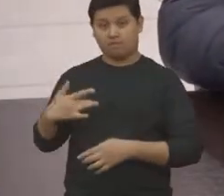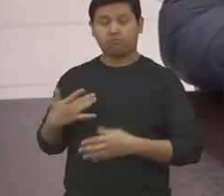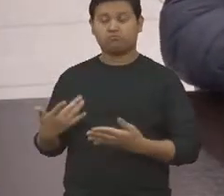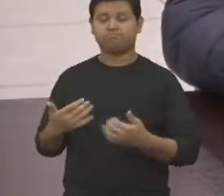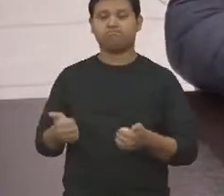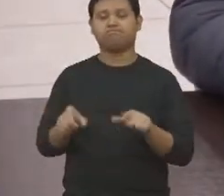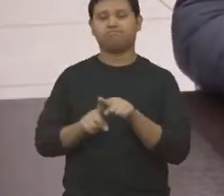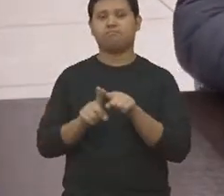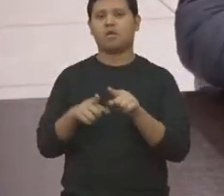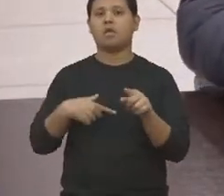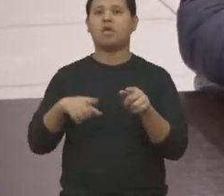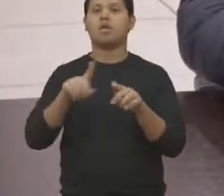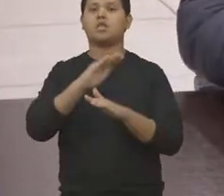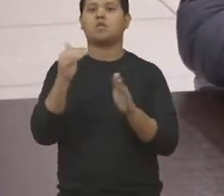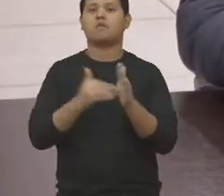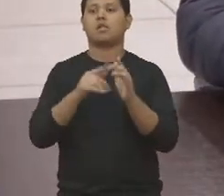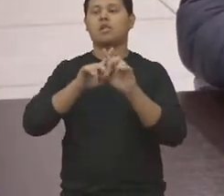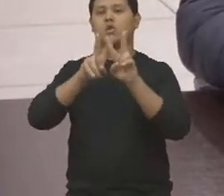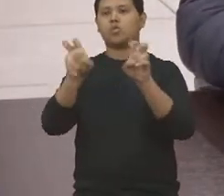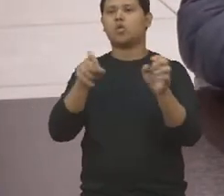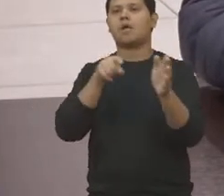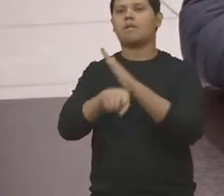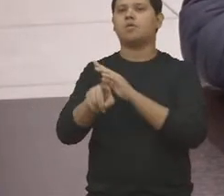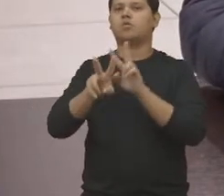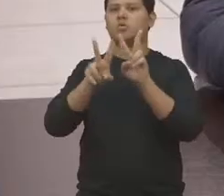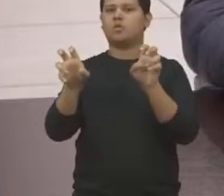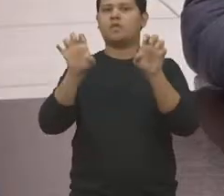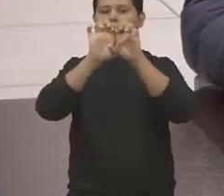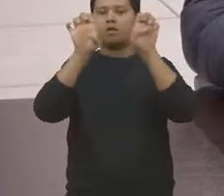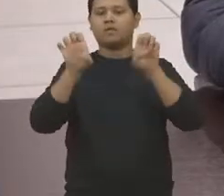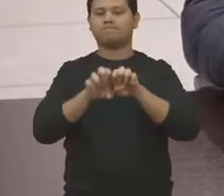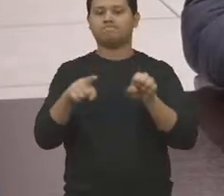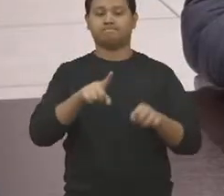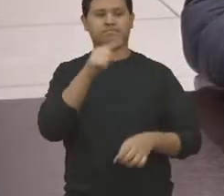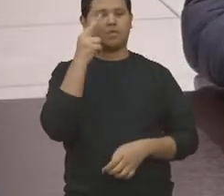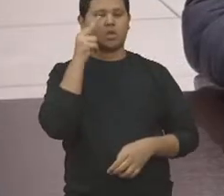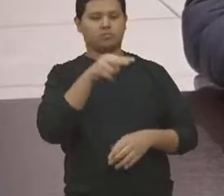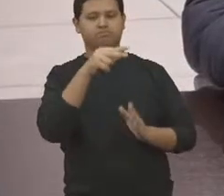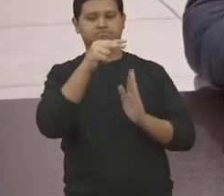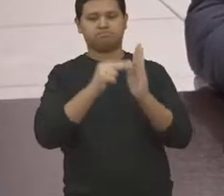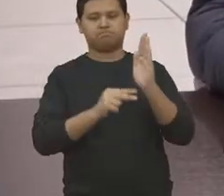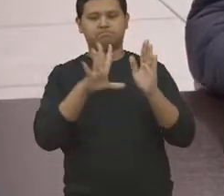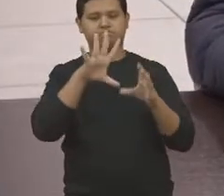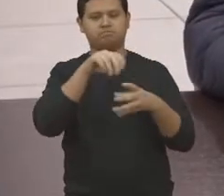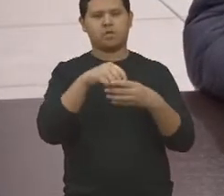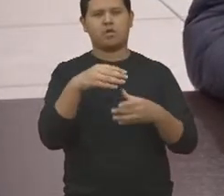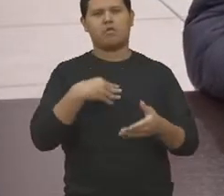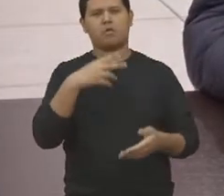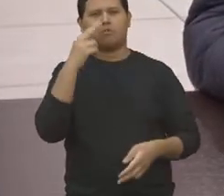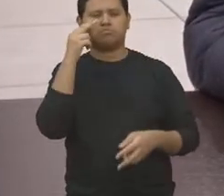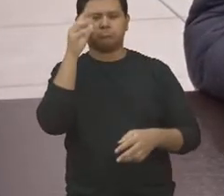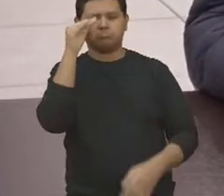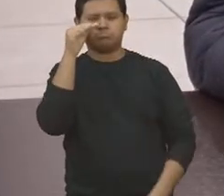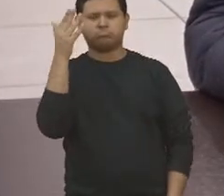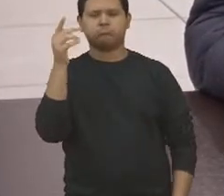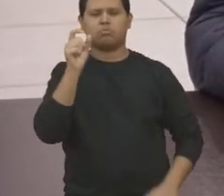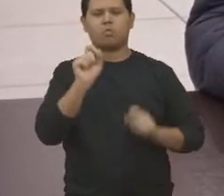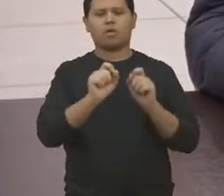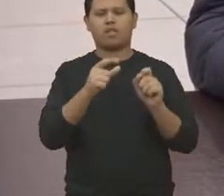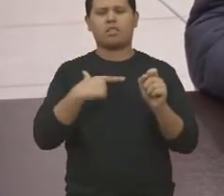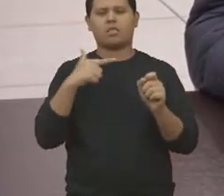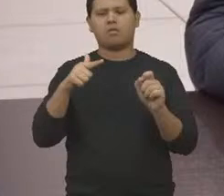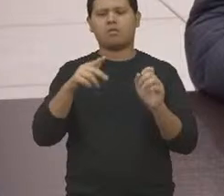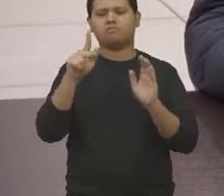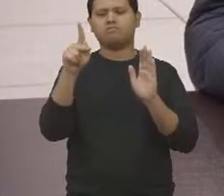já na área da infraestrutura, porque dentro das principais ações eu senti falta dos projetos